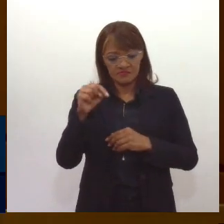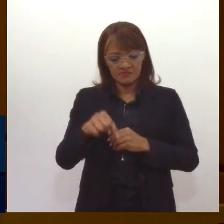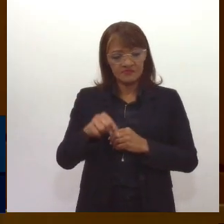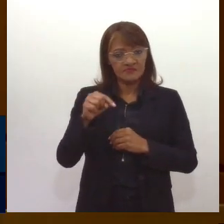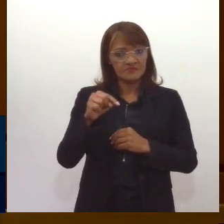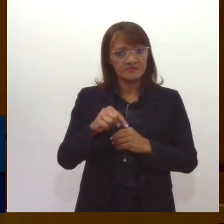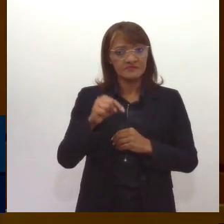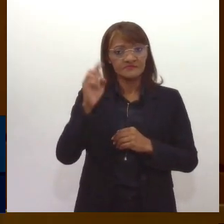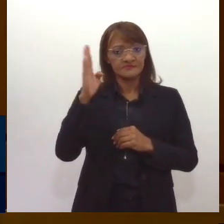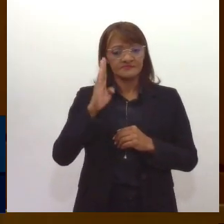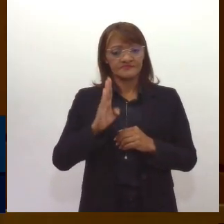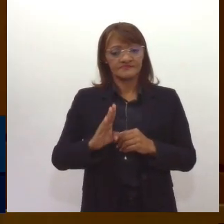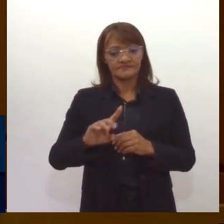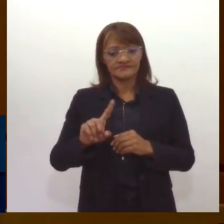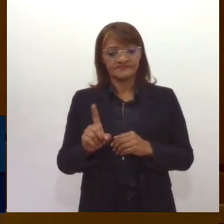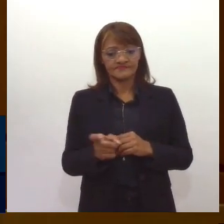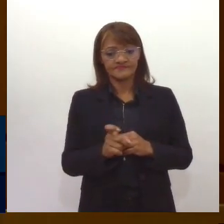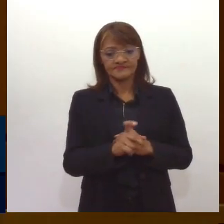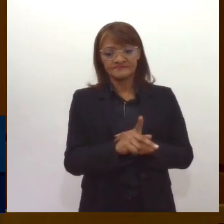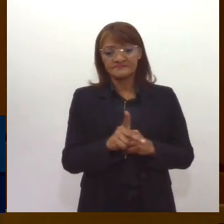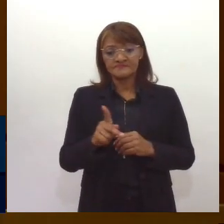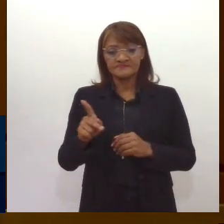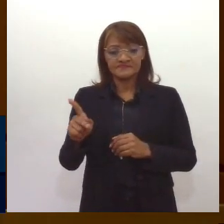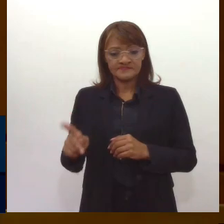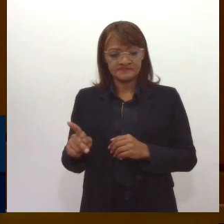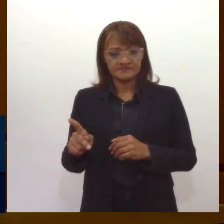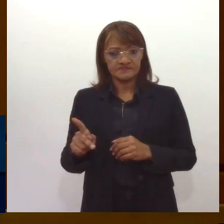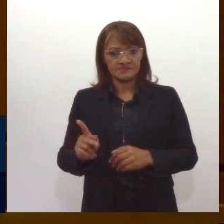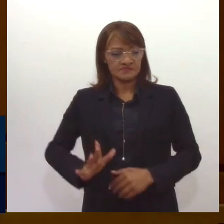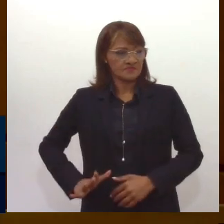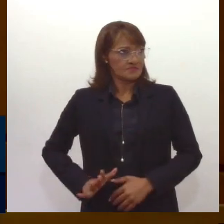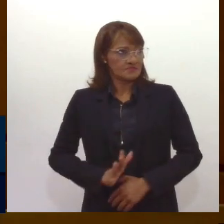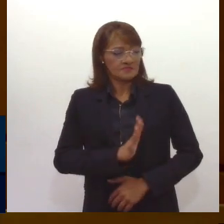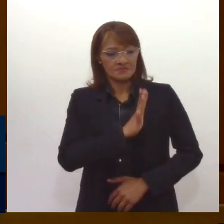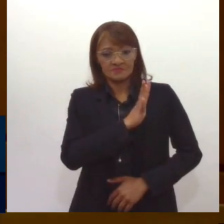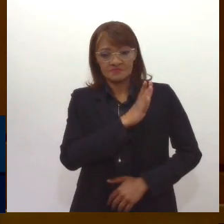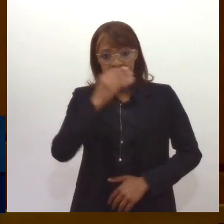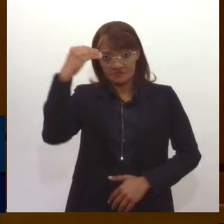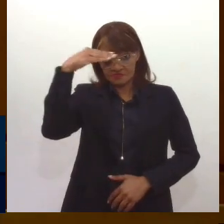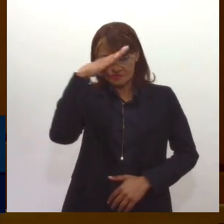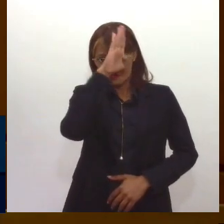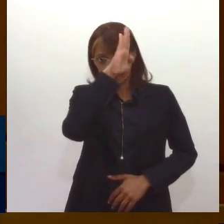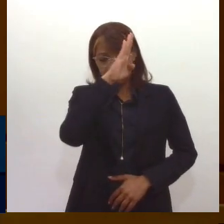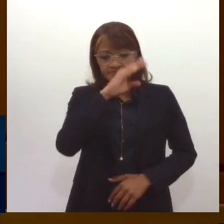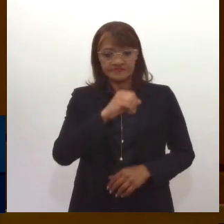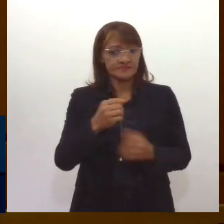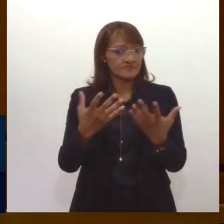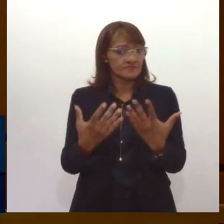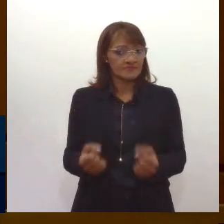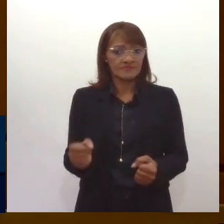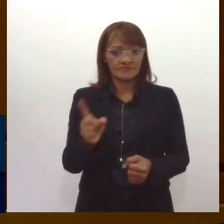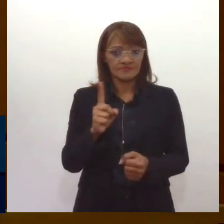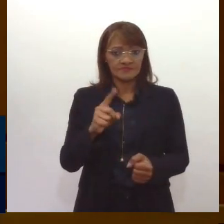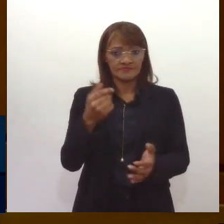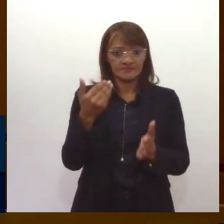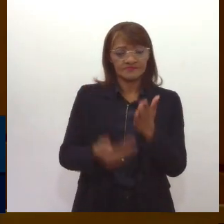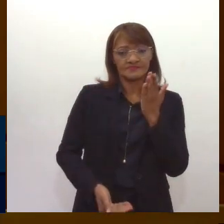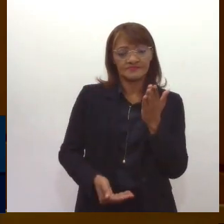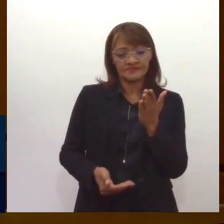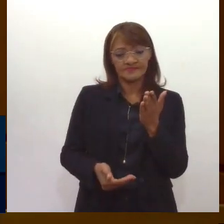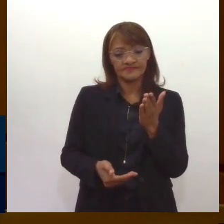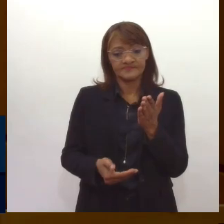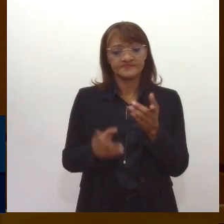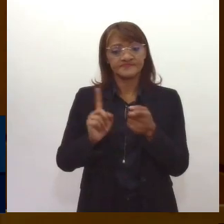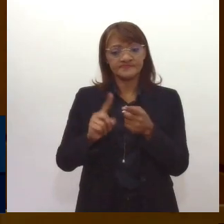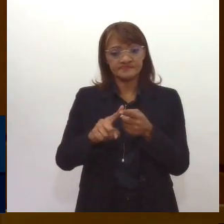ex-presidente extremista, né, Bolsonaro, não aceitou a derrota, né, fugiu para os Estados